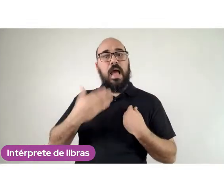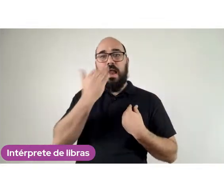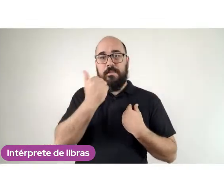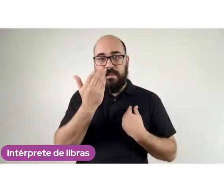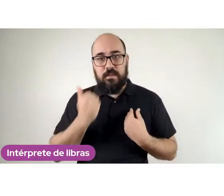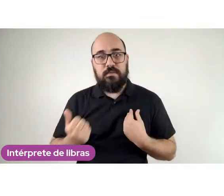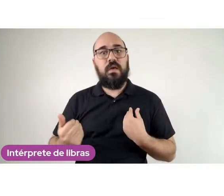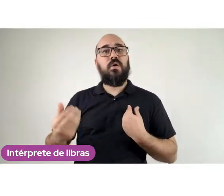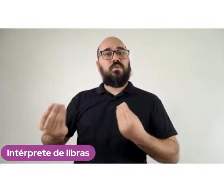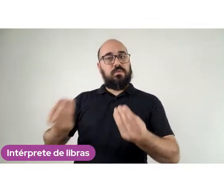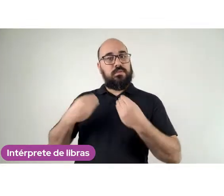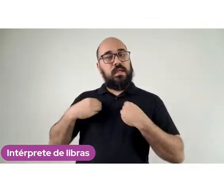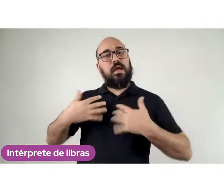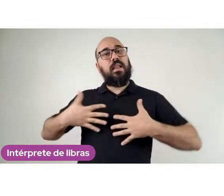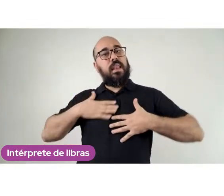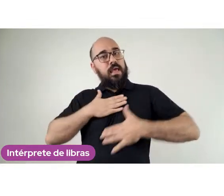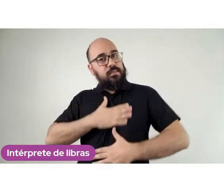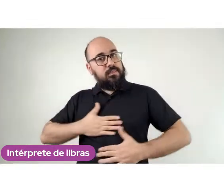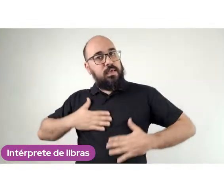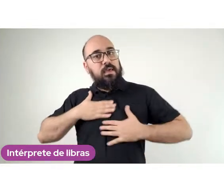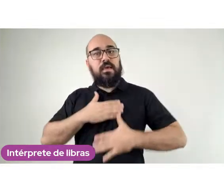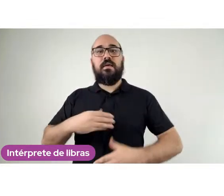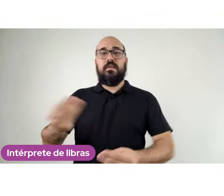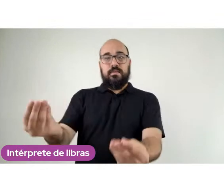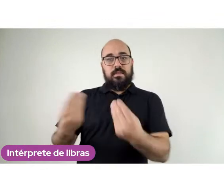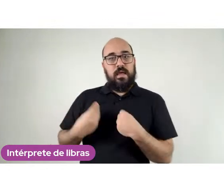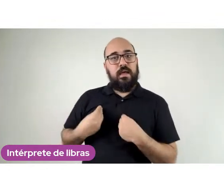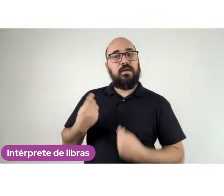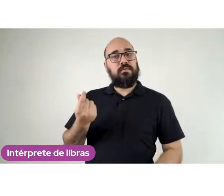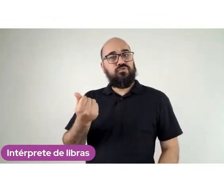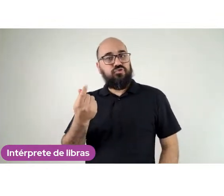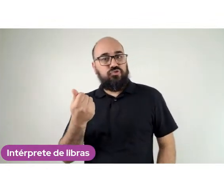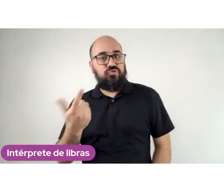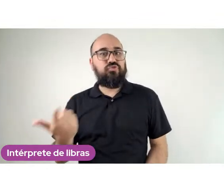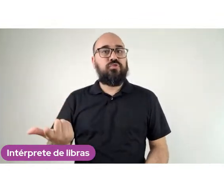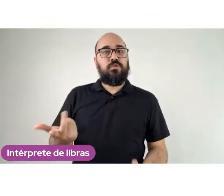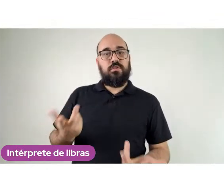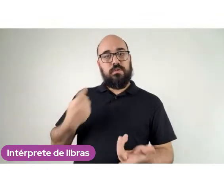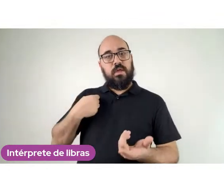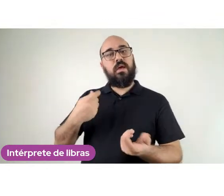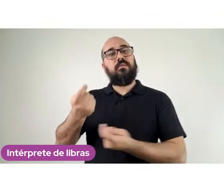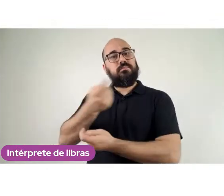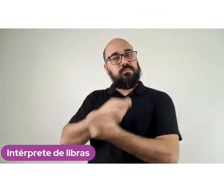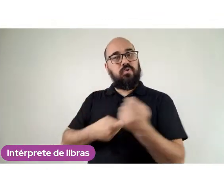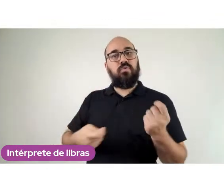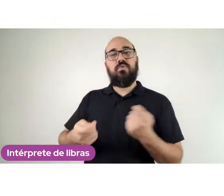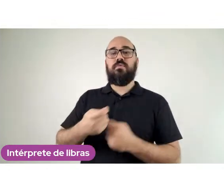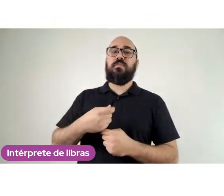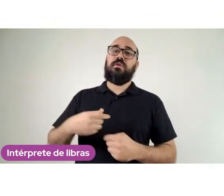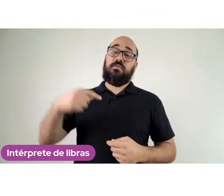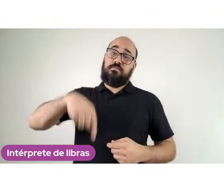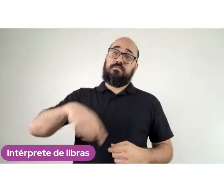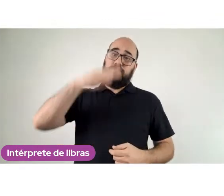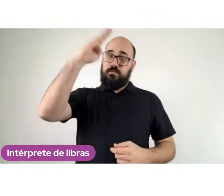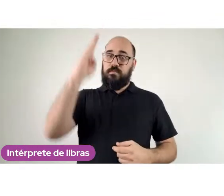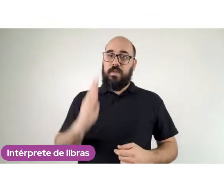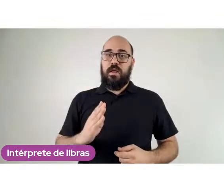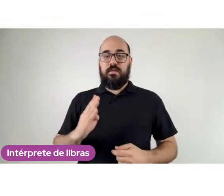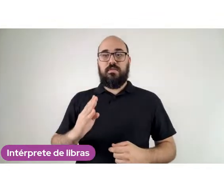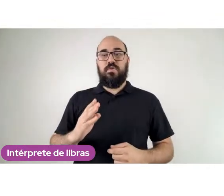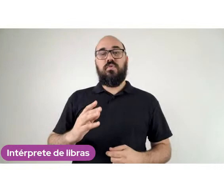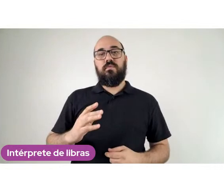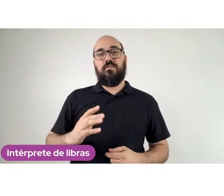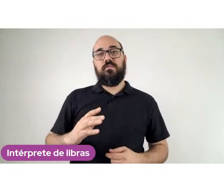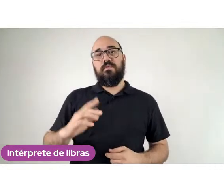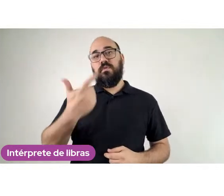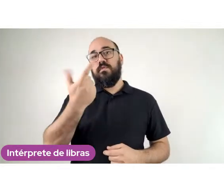pessoas, é fonte de renda. É muito impressionante o dado, né, que no Brasil quase 20% do produto, né,